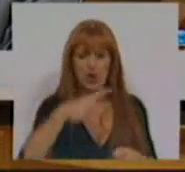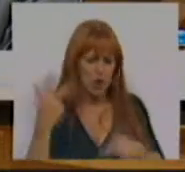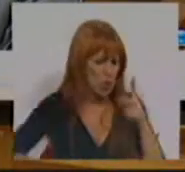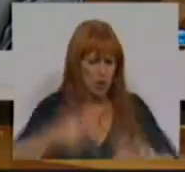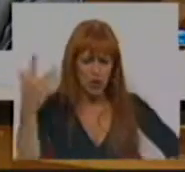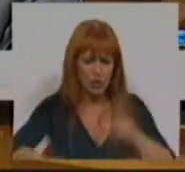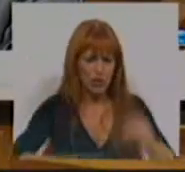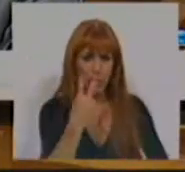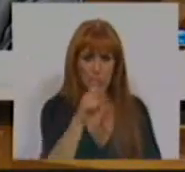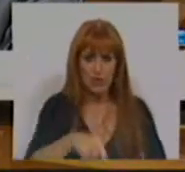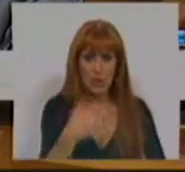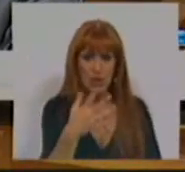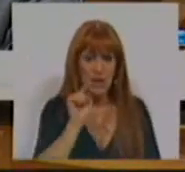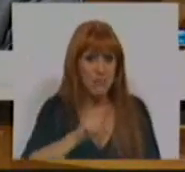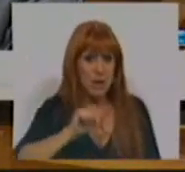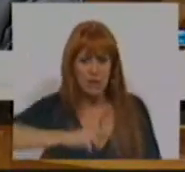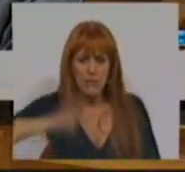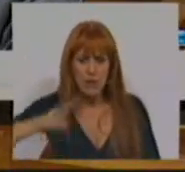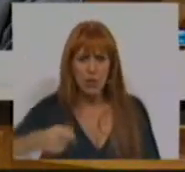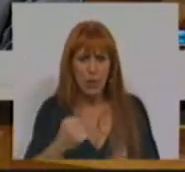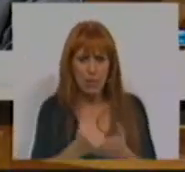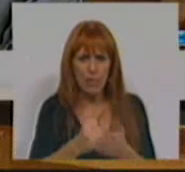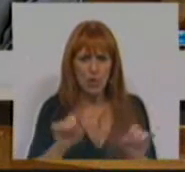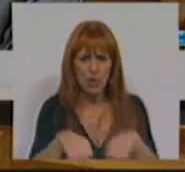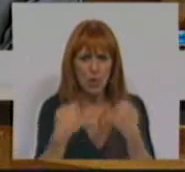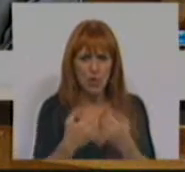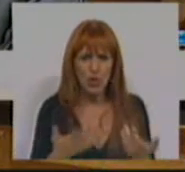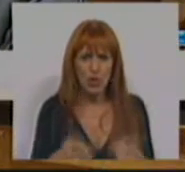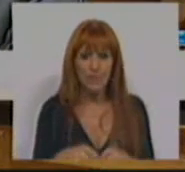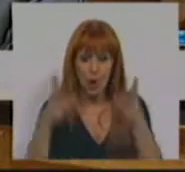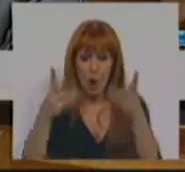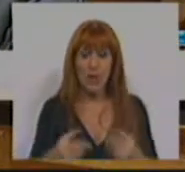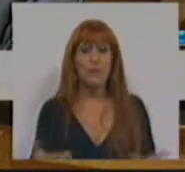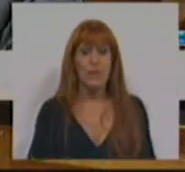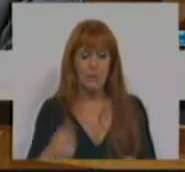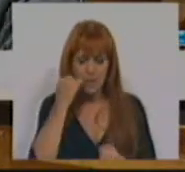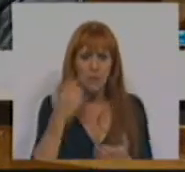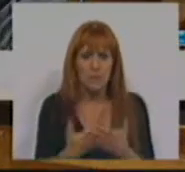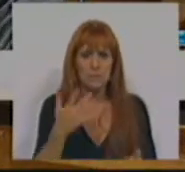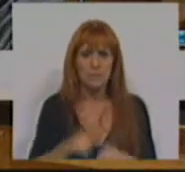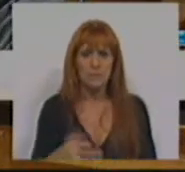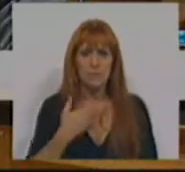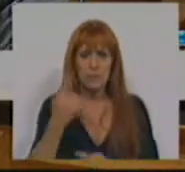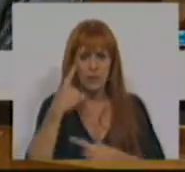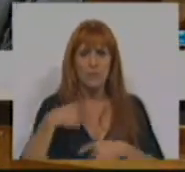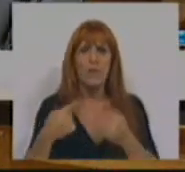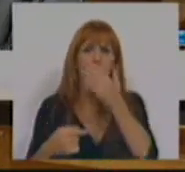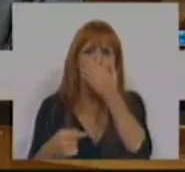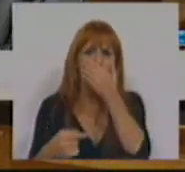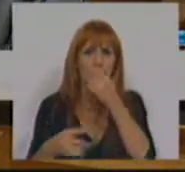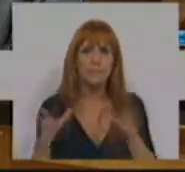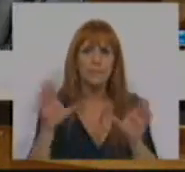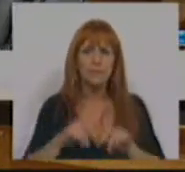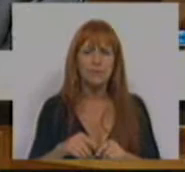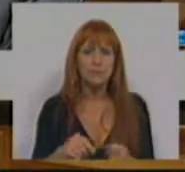cortou 2,5 mil milhões de euros nos apoios sociais. E é um orçamento que agrava a dívida pública, uma